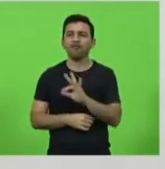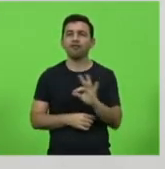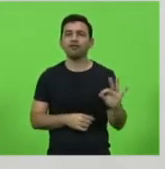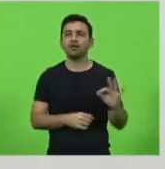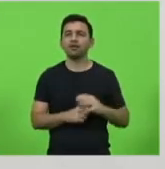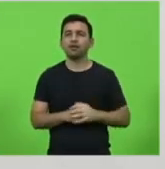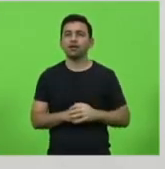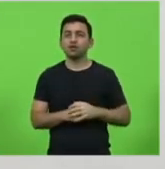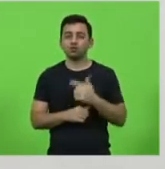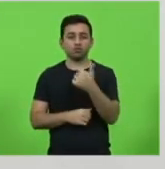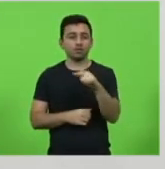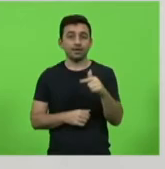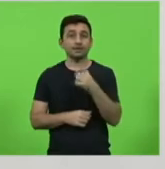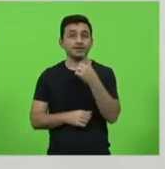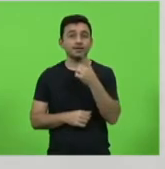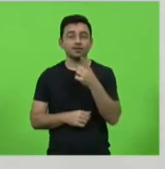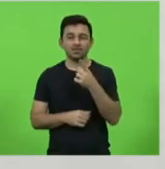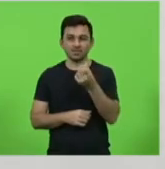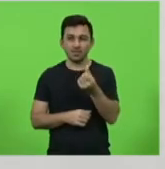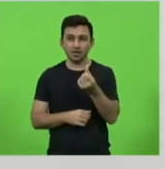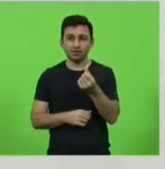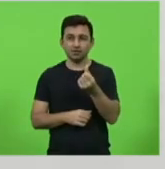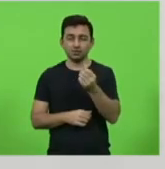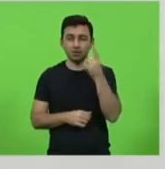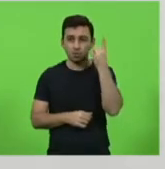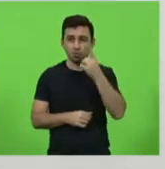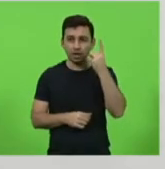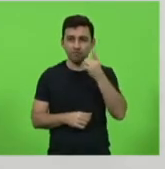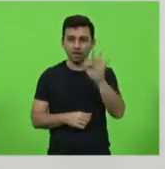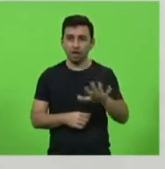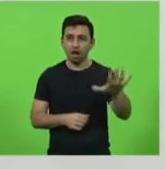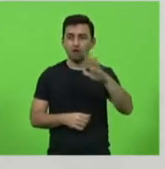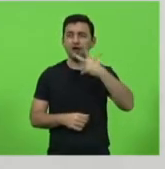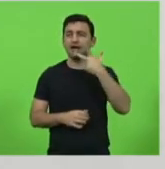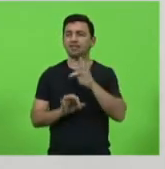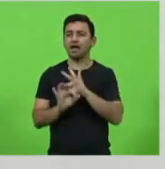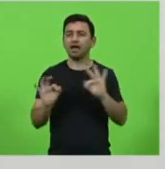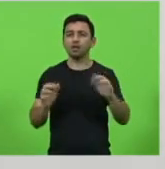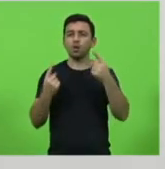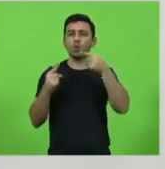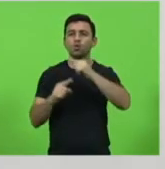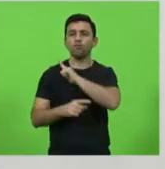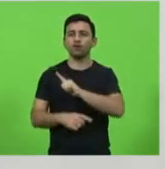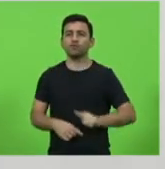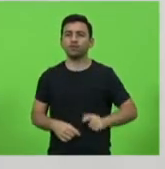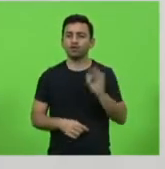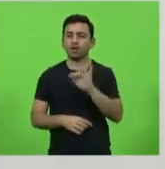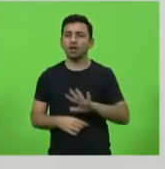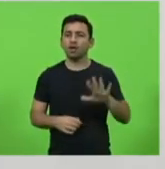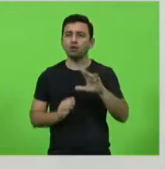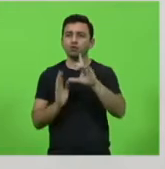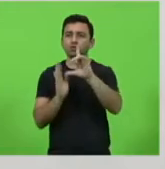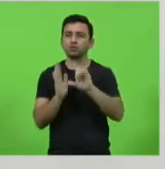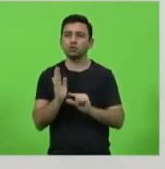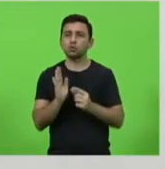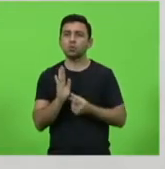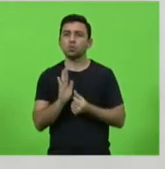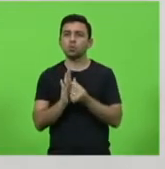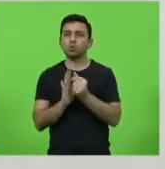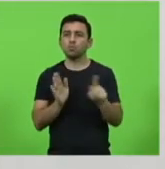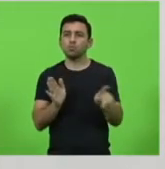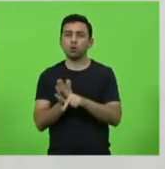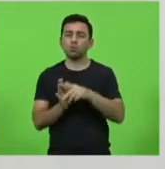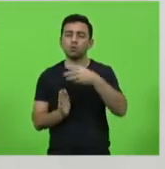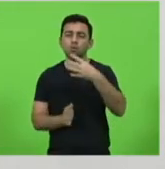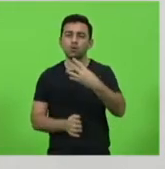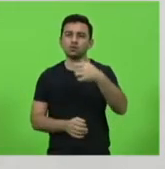dos 16 deputados federais bater de frente contra o governo federal nessa redução orçamentária da